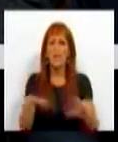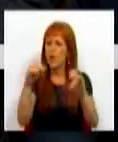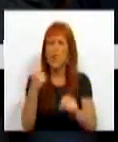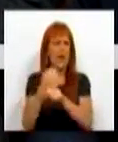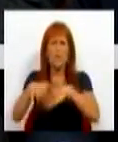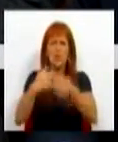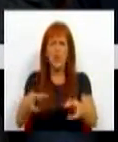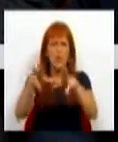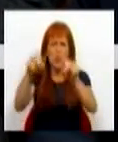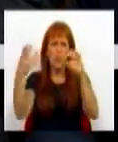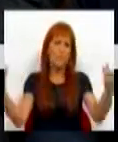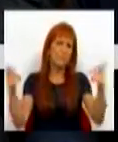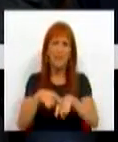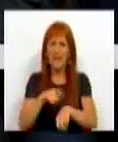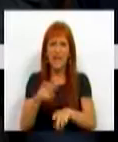funcionou,